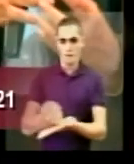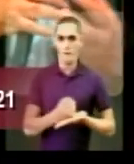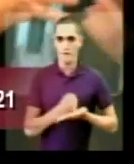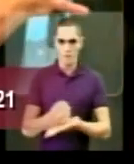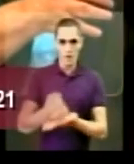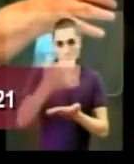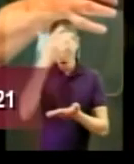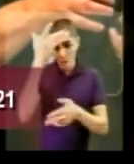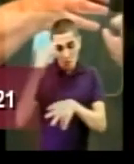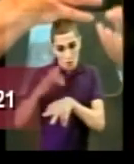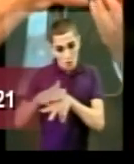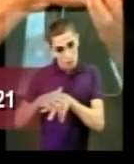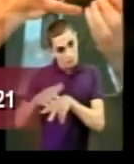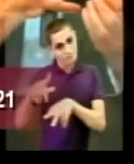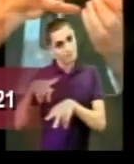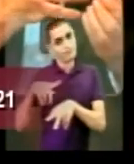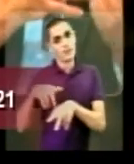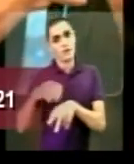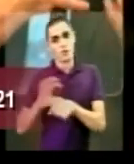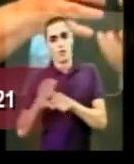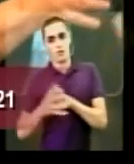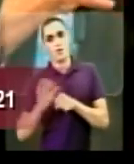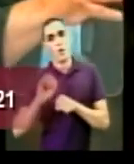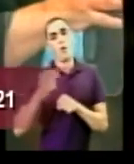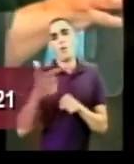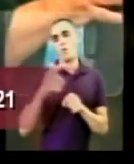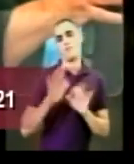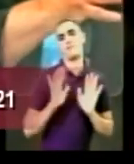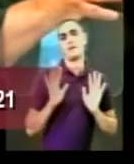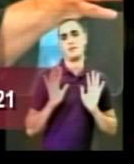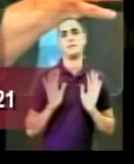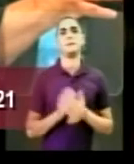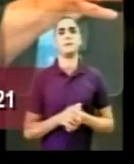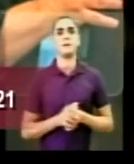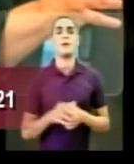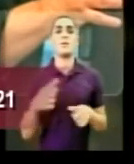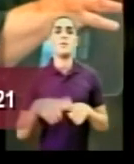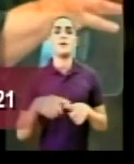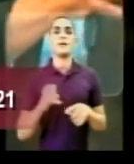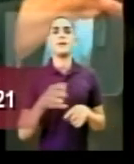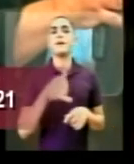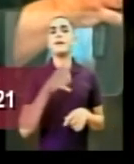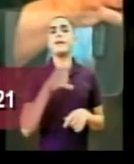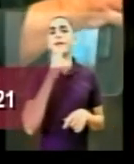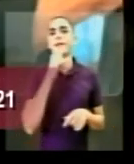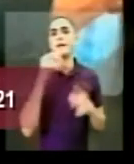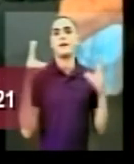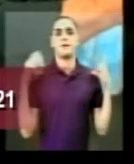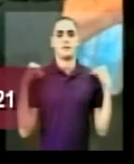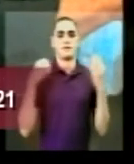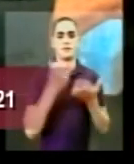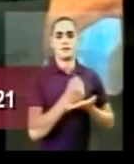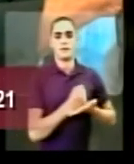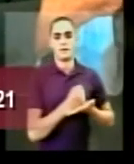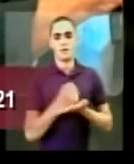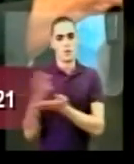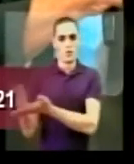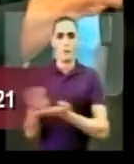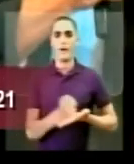ele não transportar o indivíduo com Covid, o indivíduo vai a óbito por insuficiência